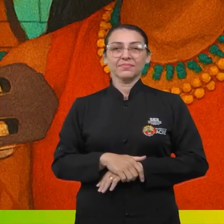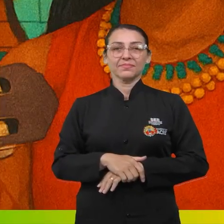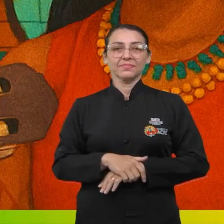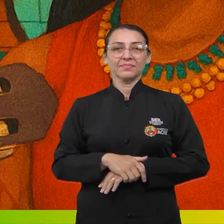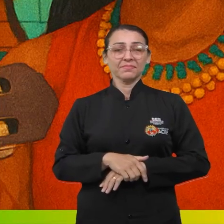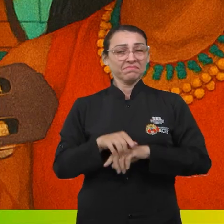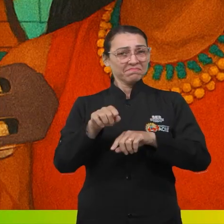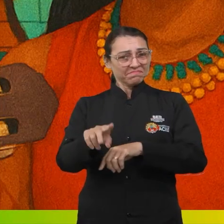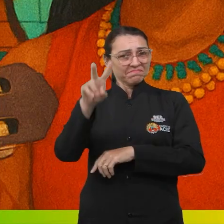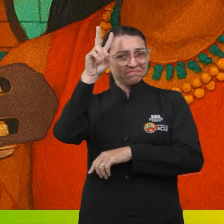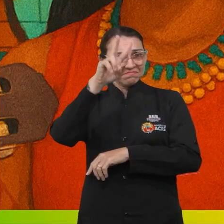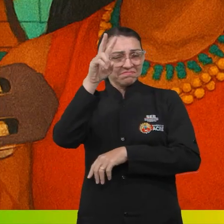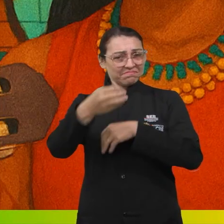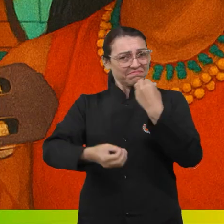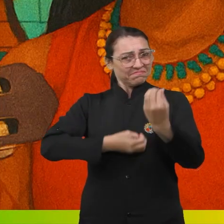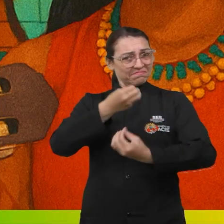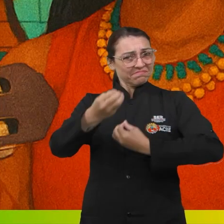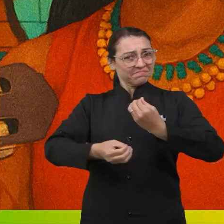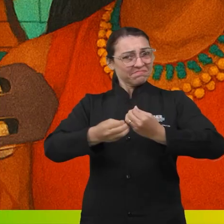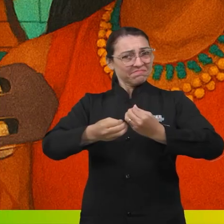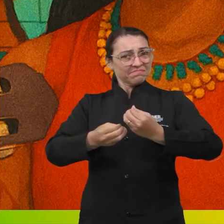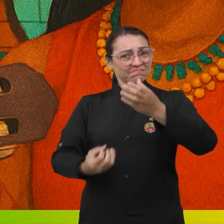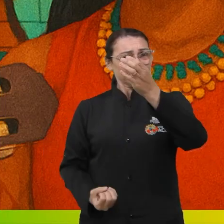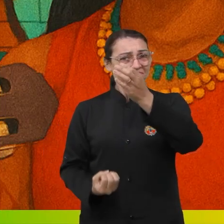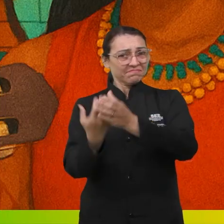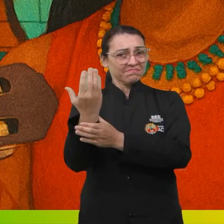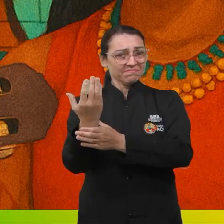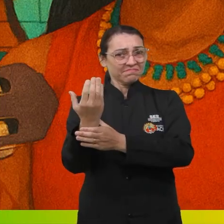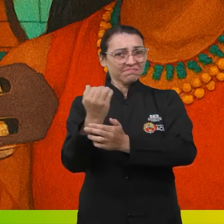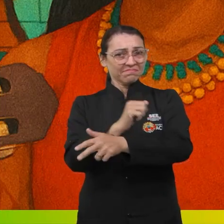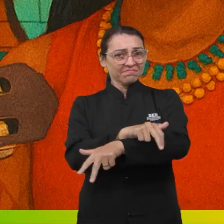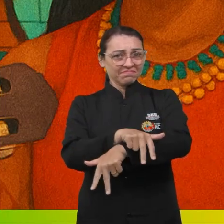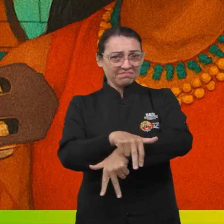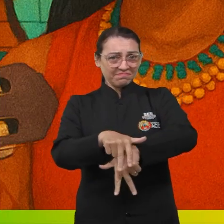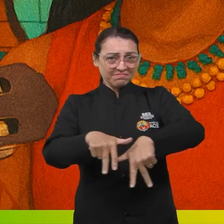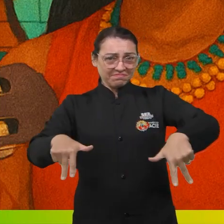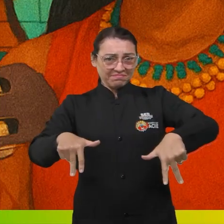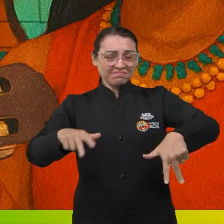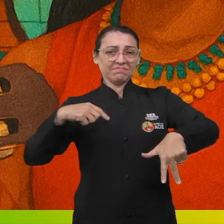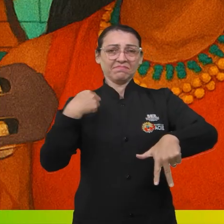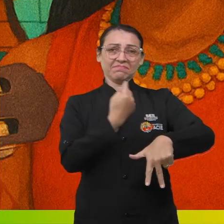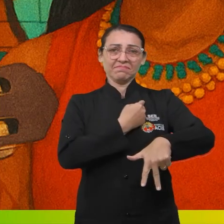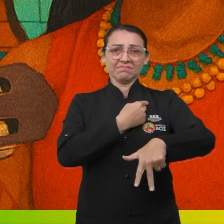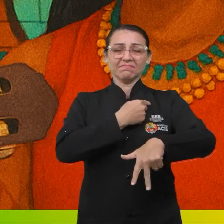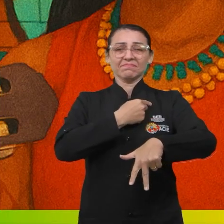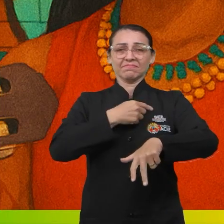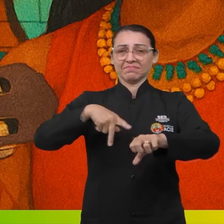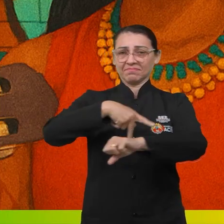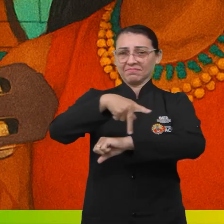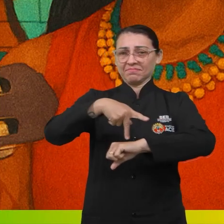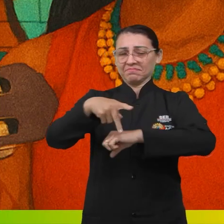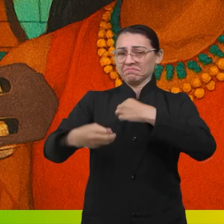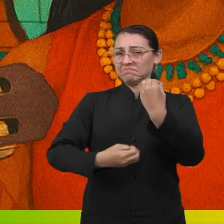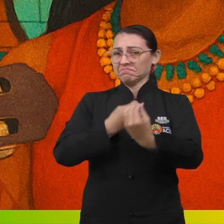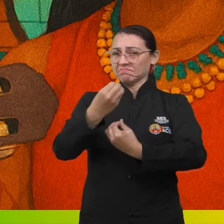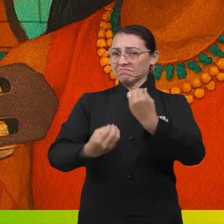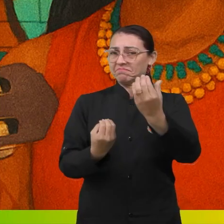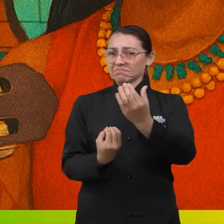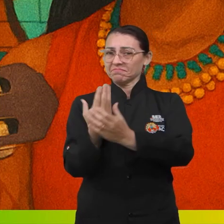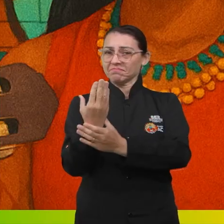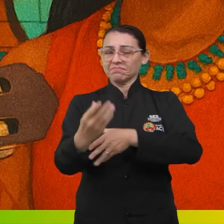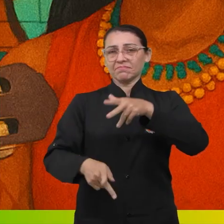E aí, você lembra como foi essa formação étnico-racial do nosso Brasil? Como que se formou essa